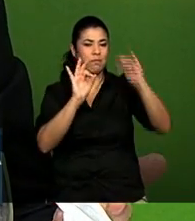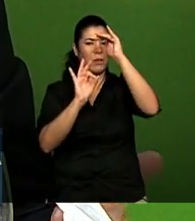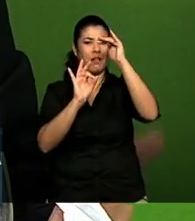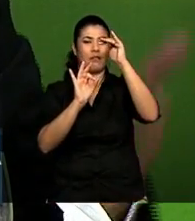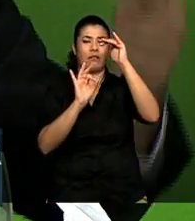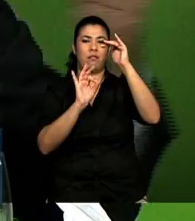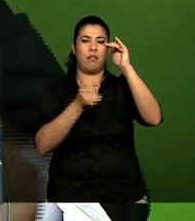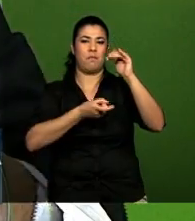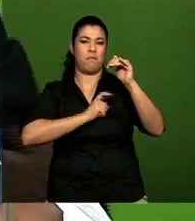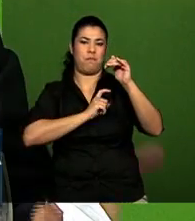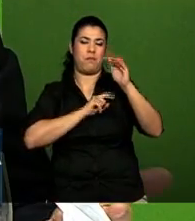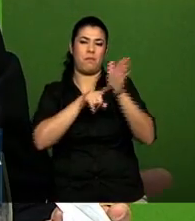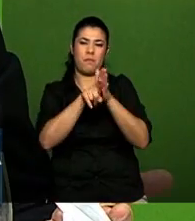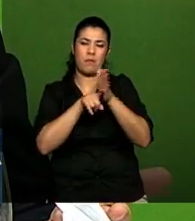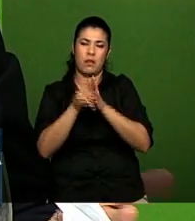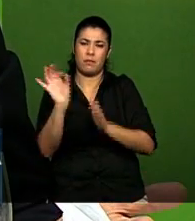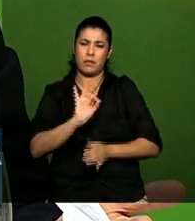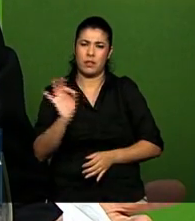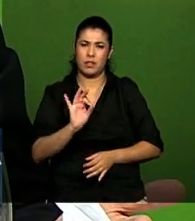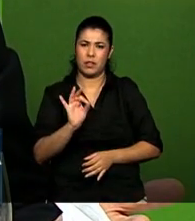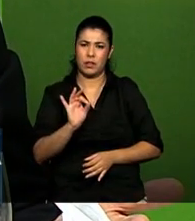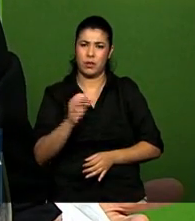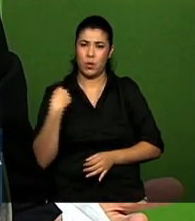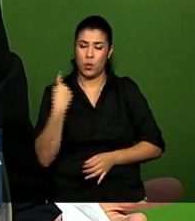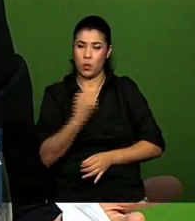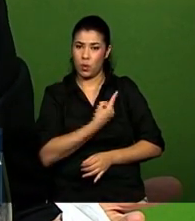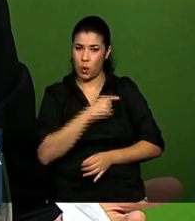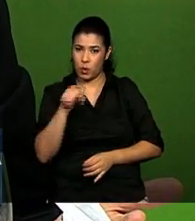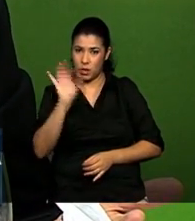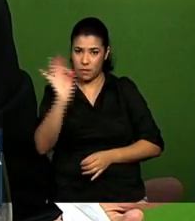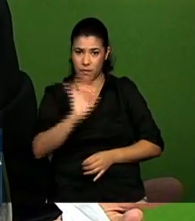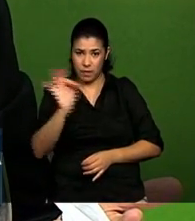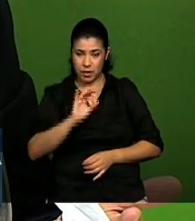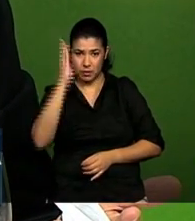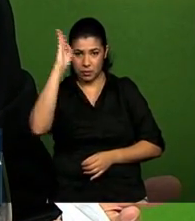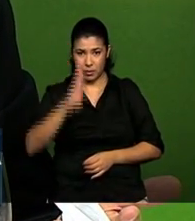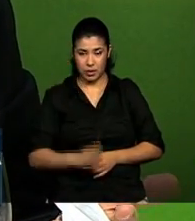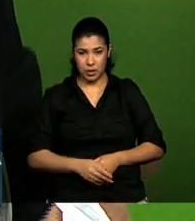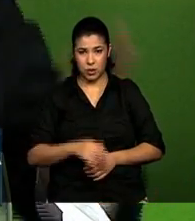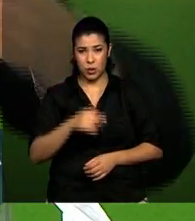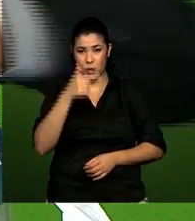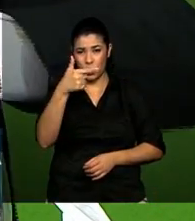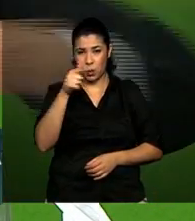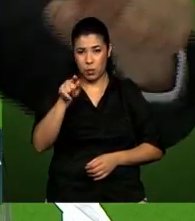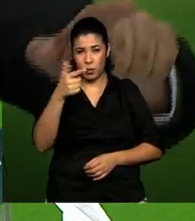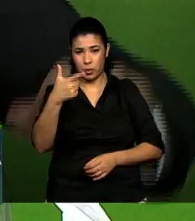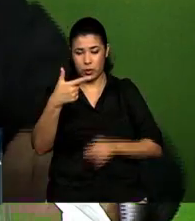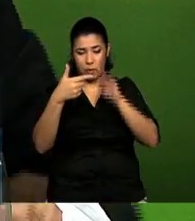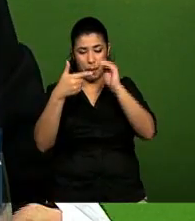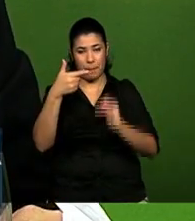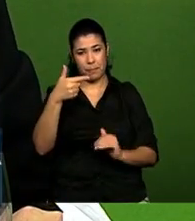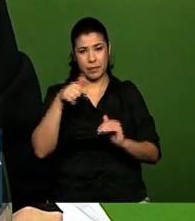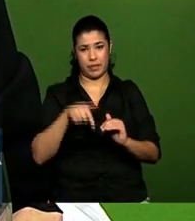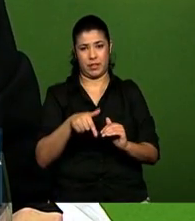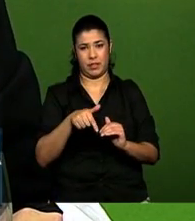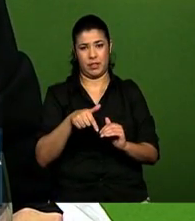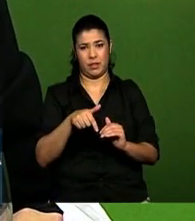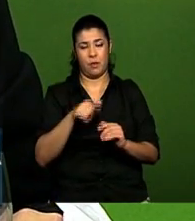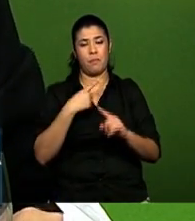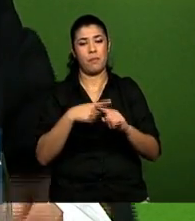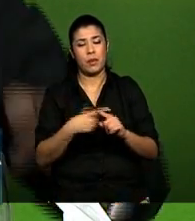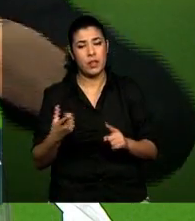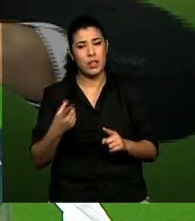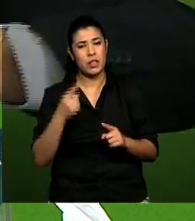1.2 nós reduzimos a nossa expectativa de superado fiscal Para quê Para sustentar os nossos